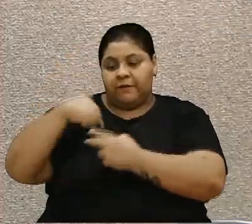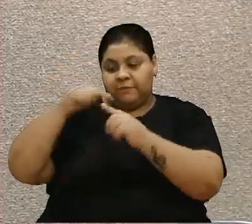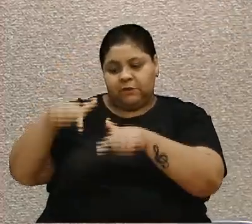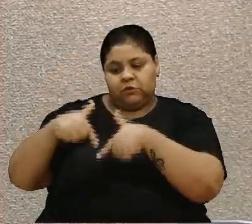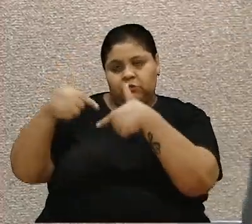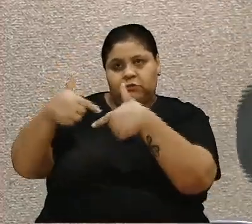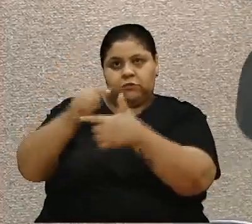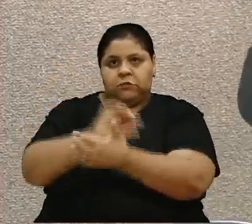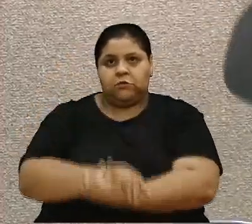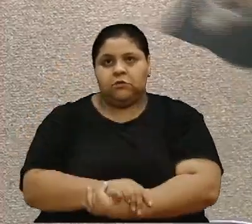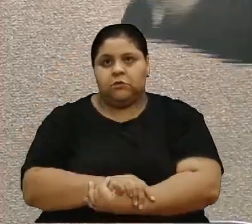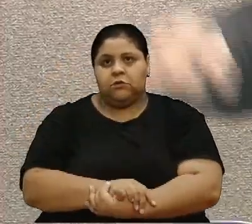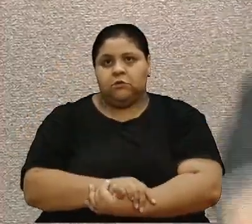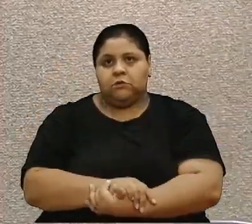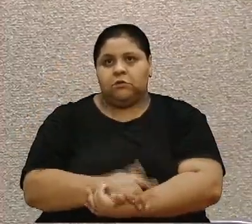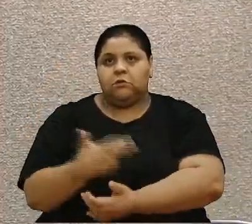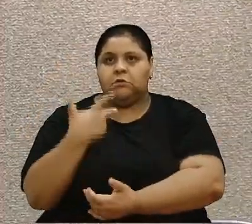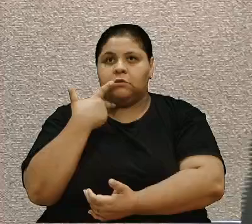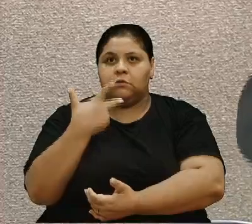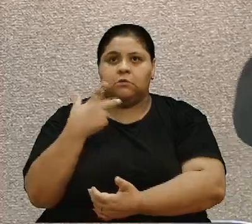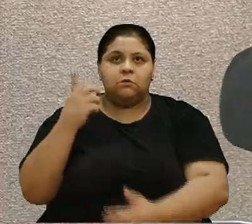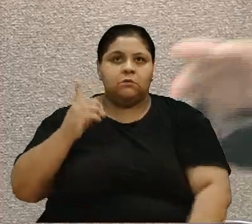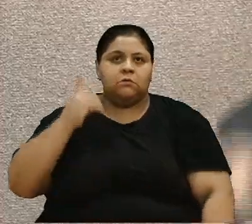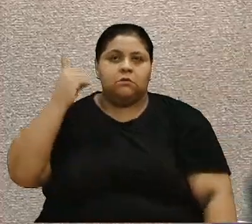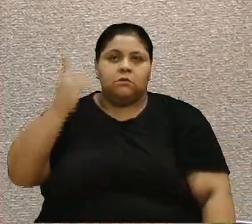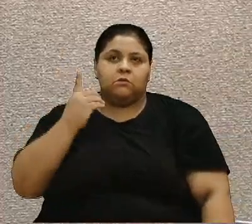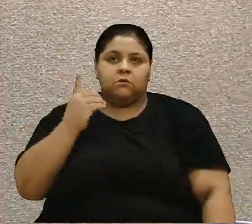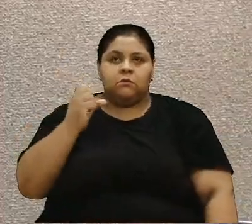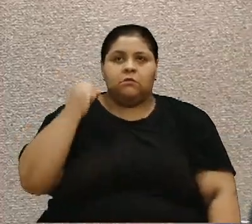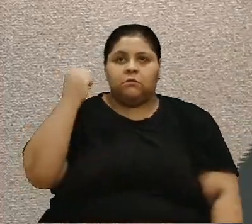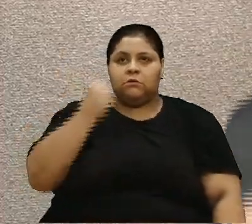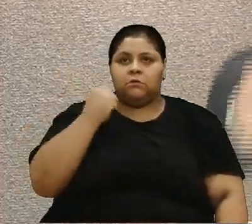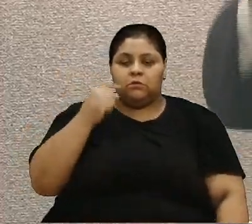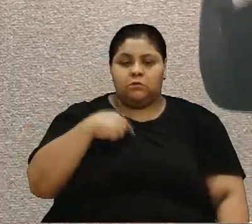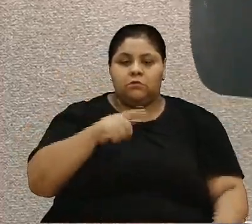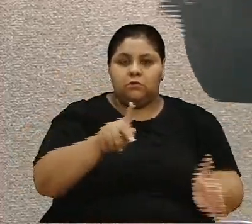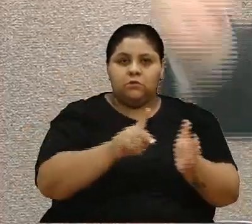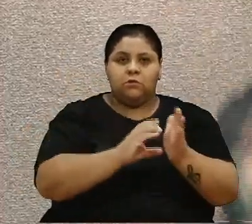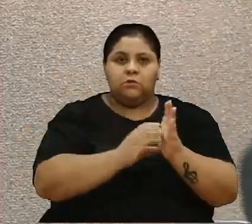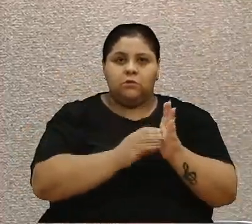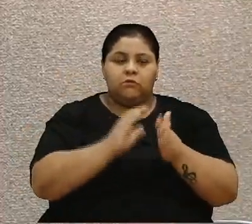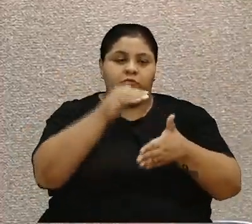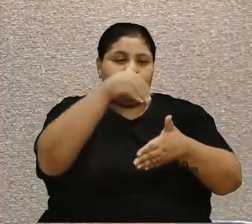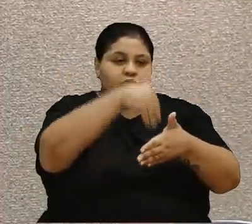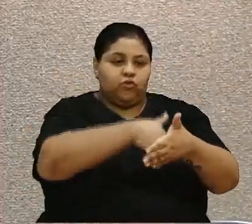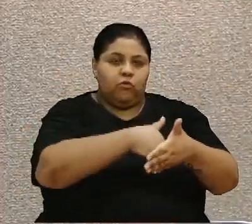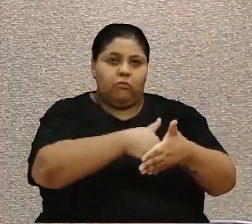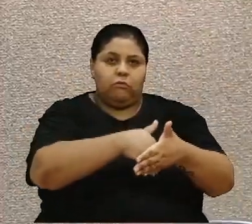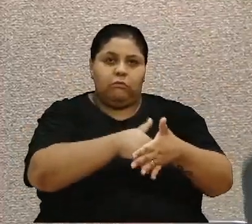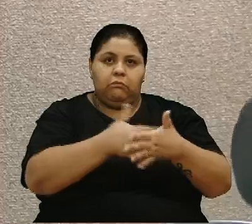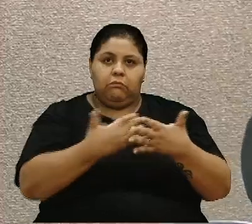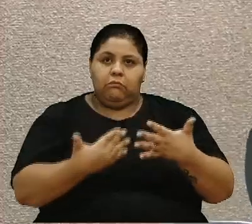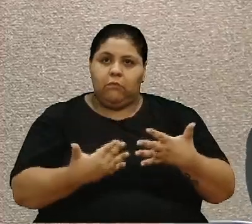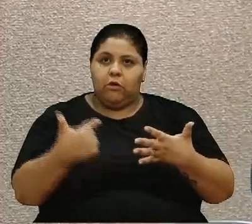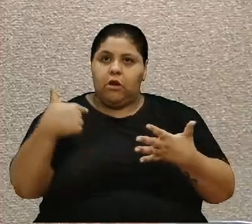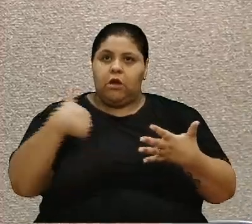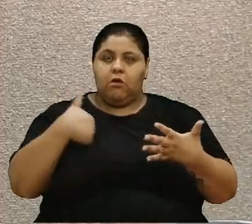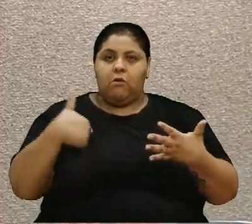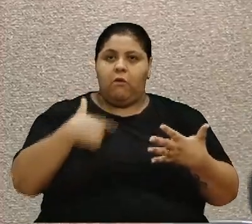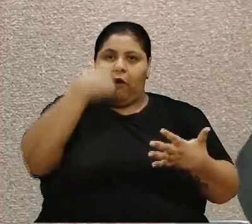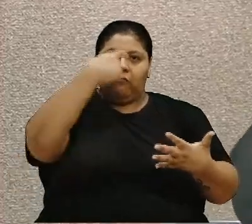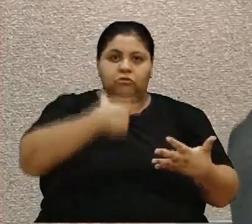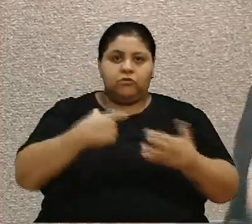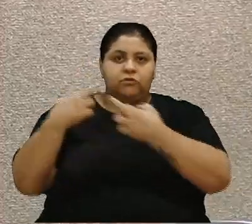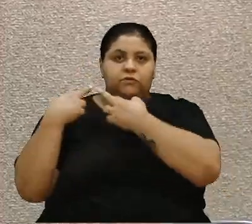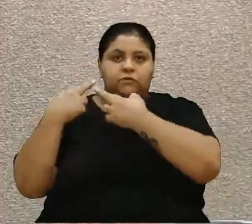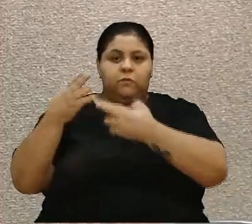atos. Não diga que um deputado, um senador do meu partido votou assim ou assado. Eu sou